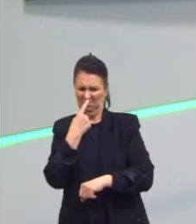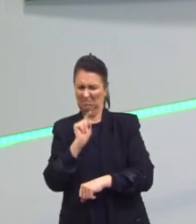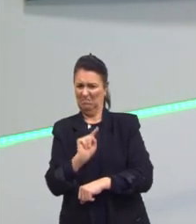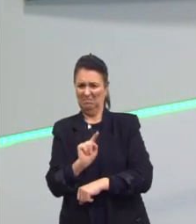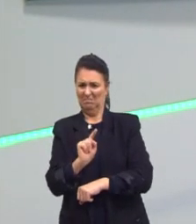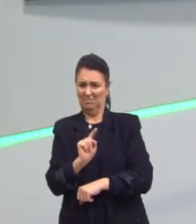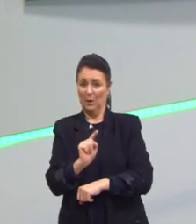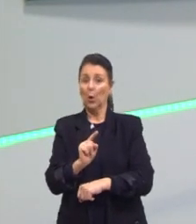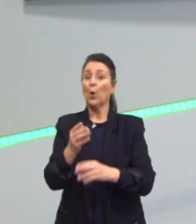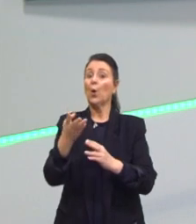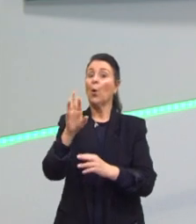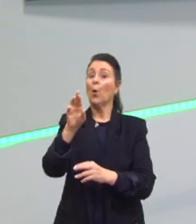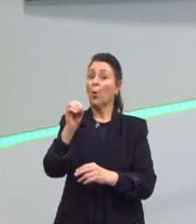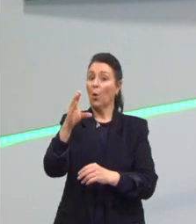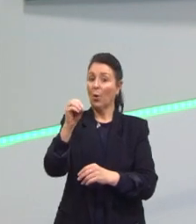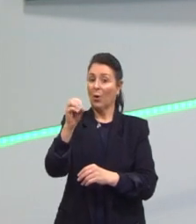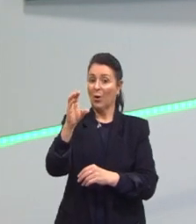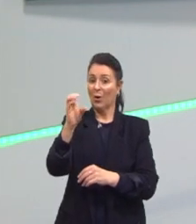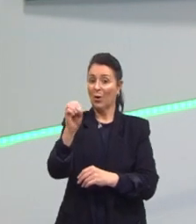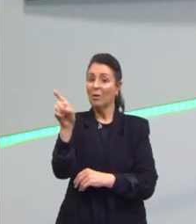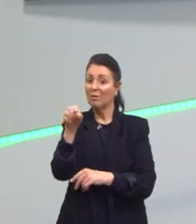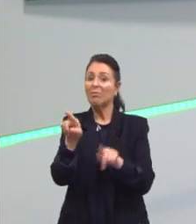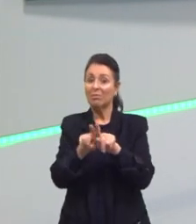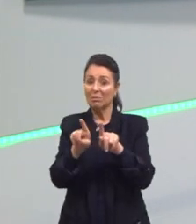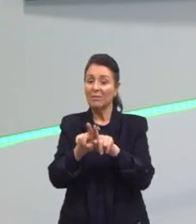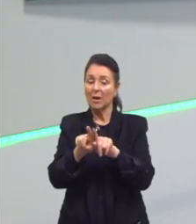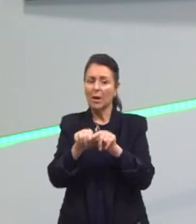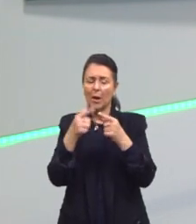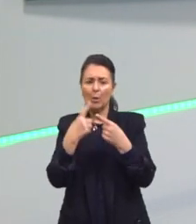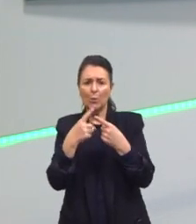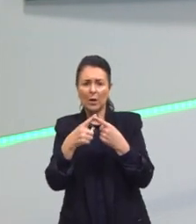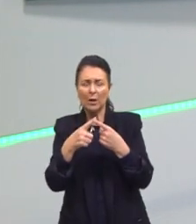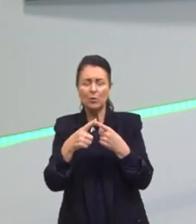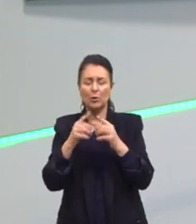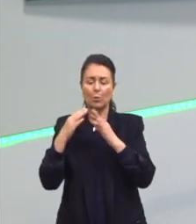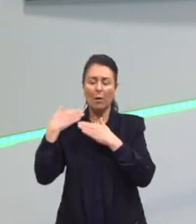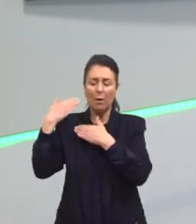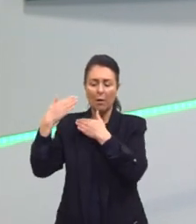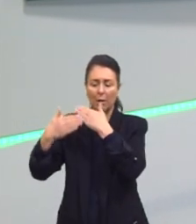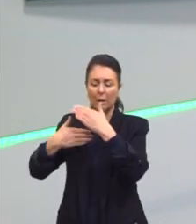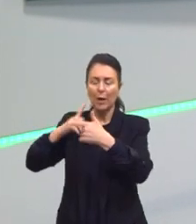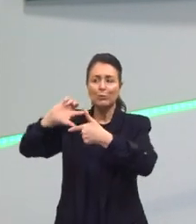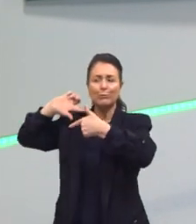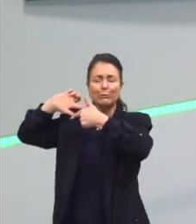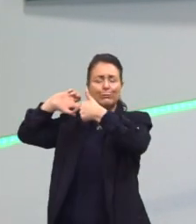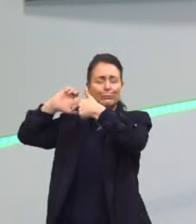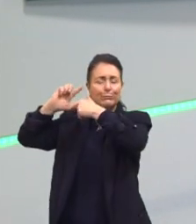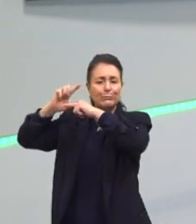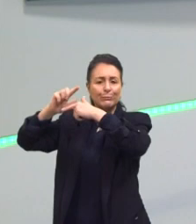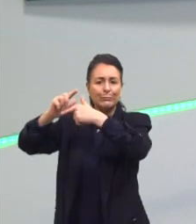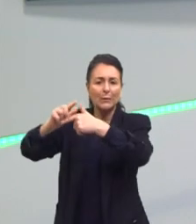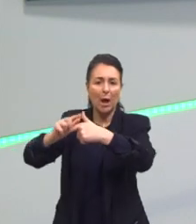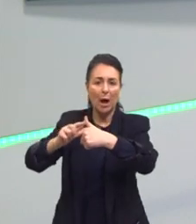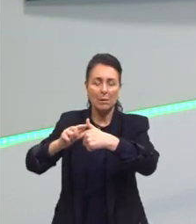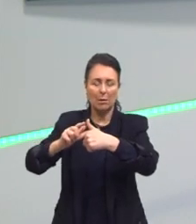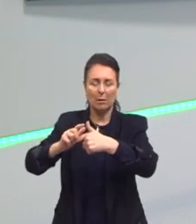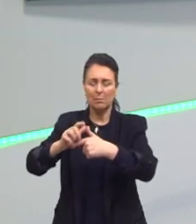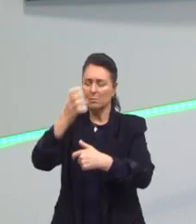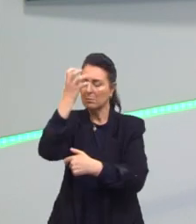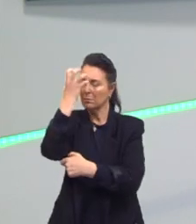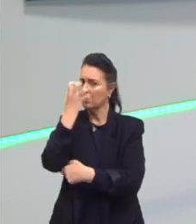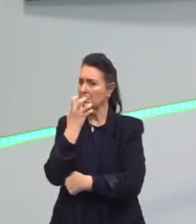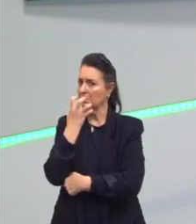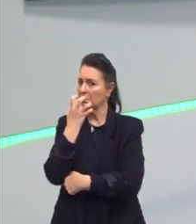né da mesma forma é porque nós vínhamos ali numa linguagem clássica né rígida